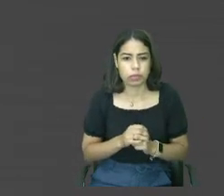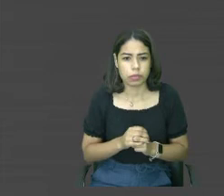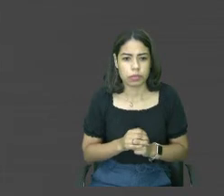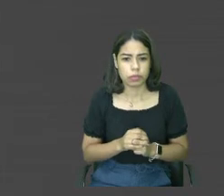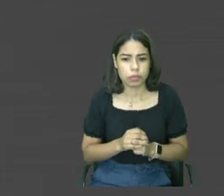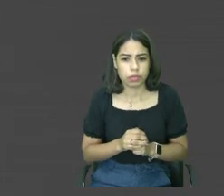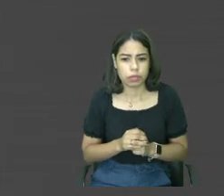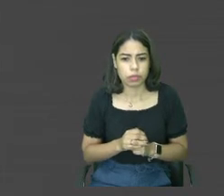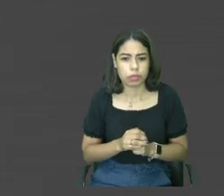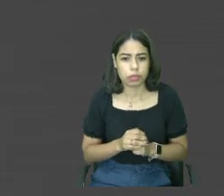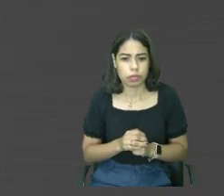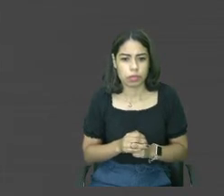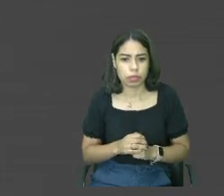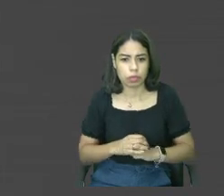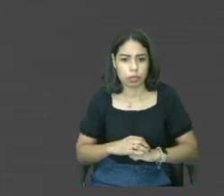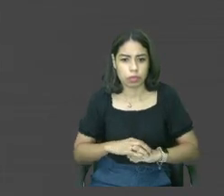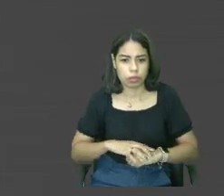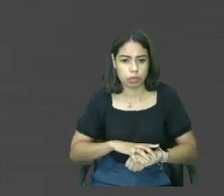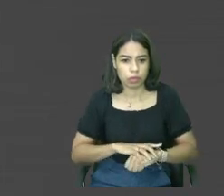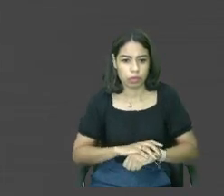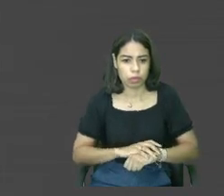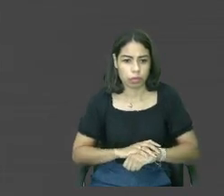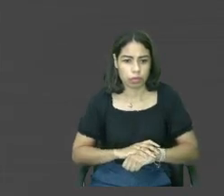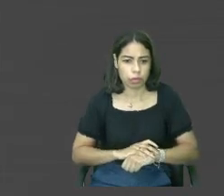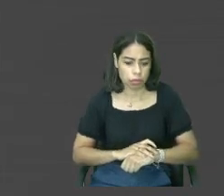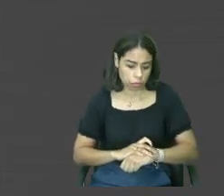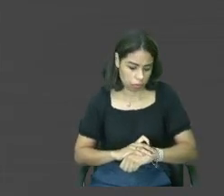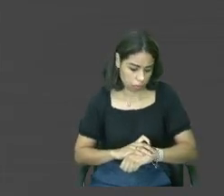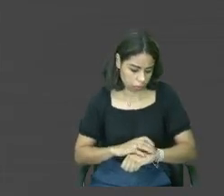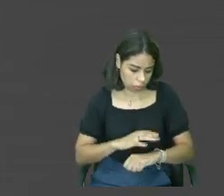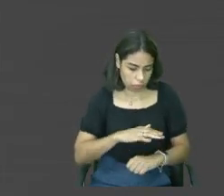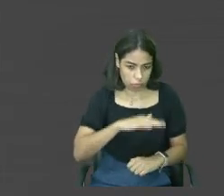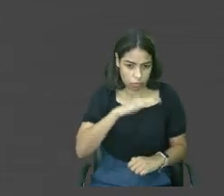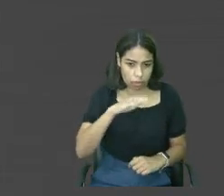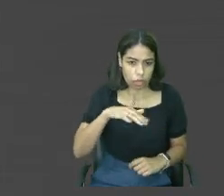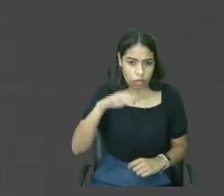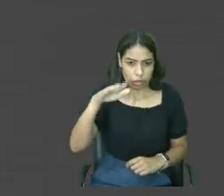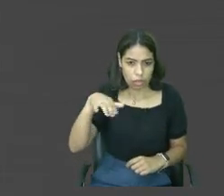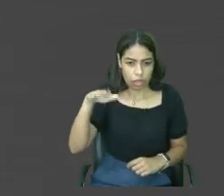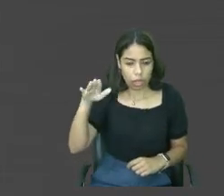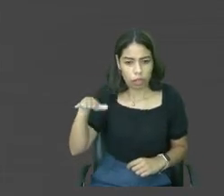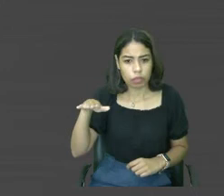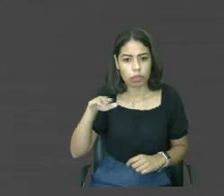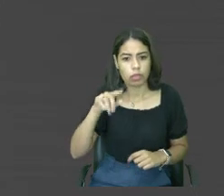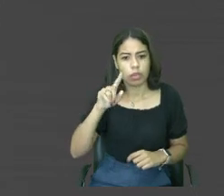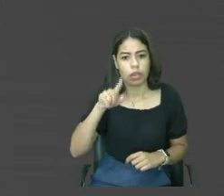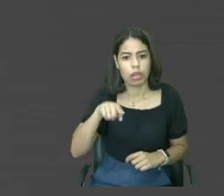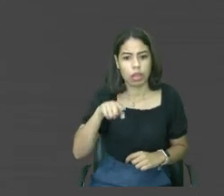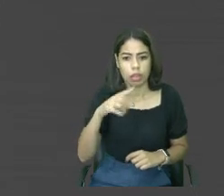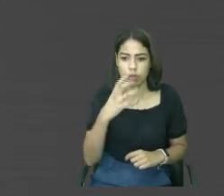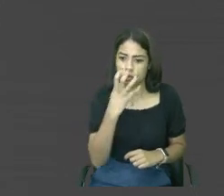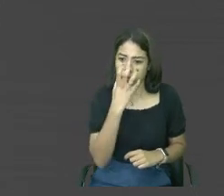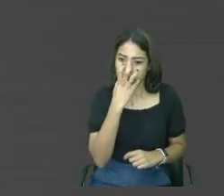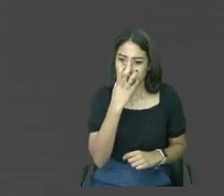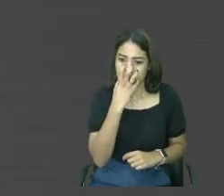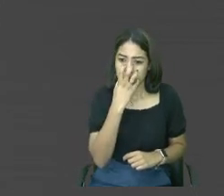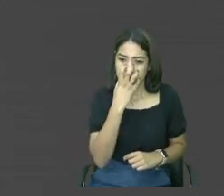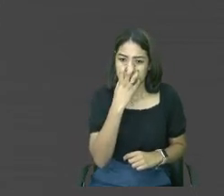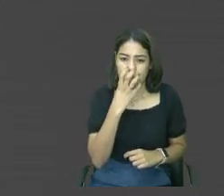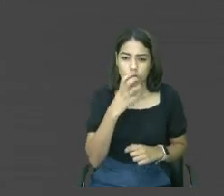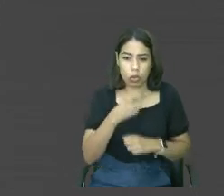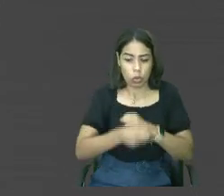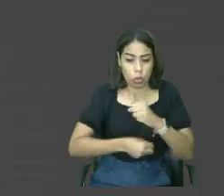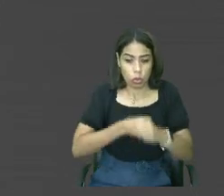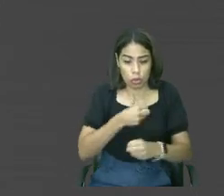Esse gráfico são os dados da unidade respiratória. A gente internou, então, durante o ano de